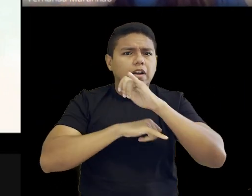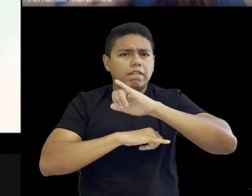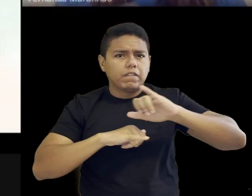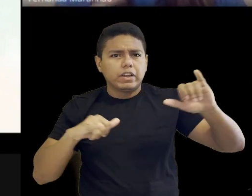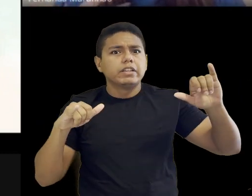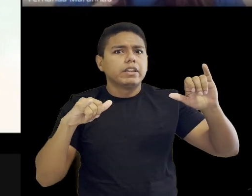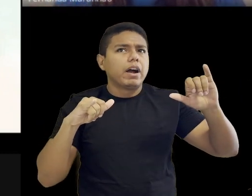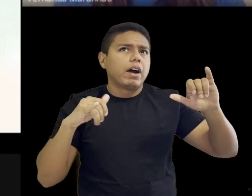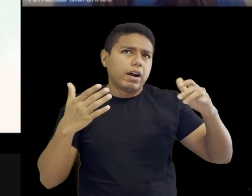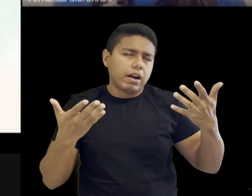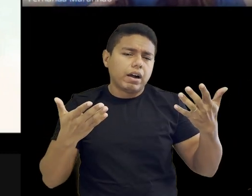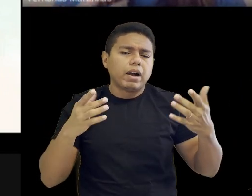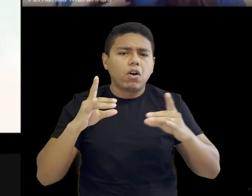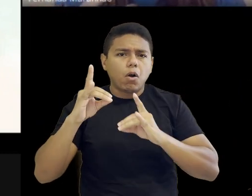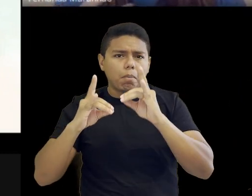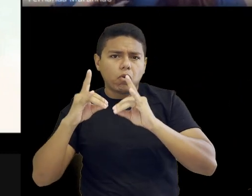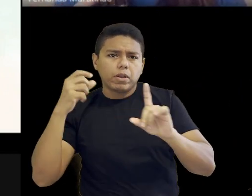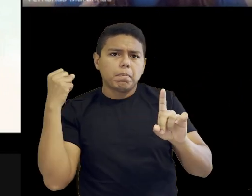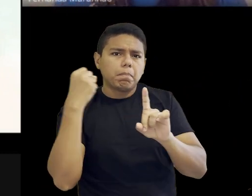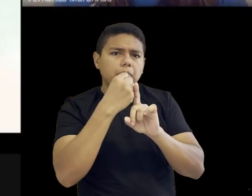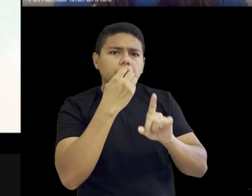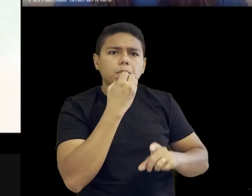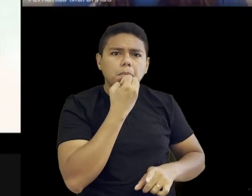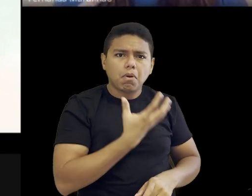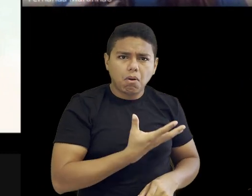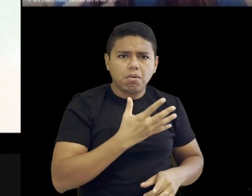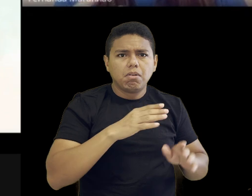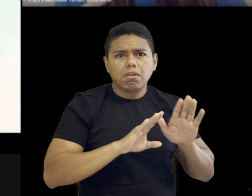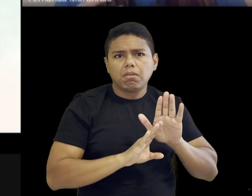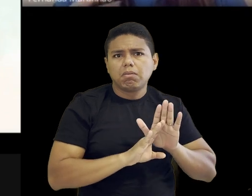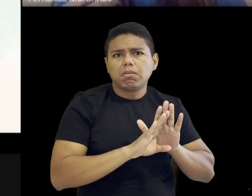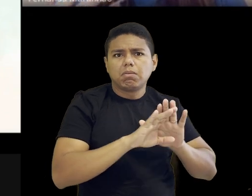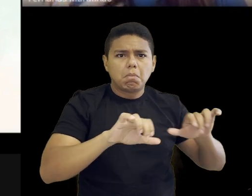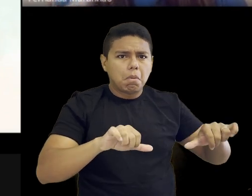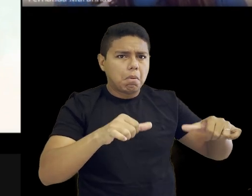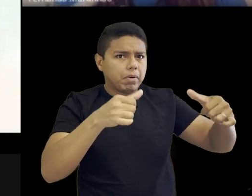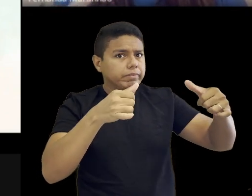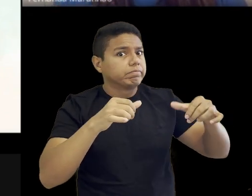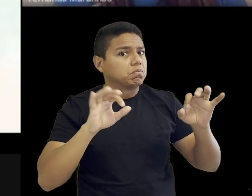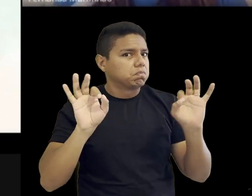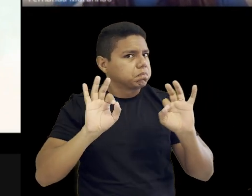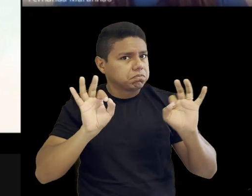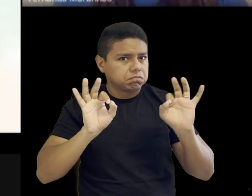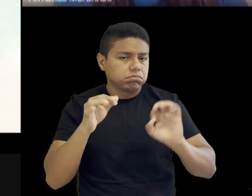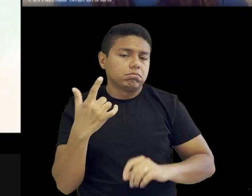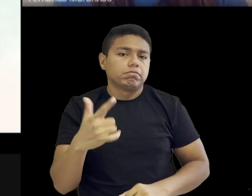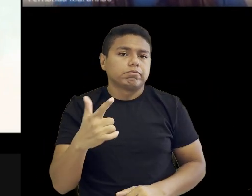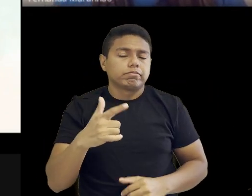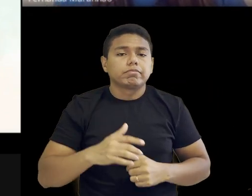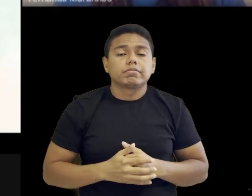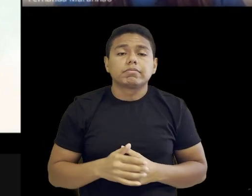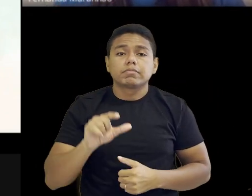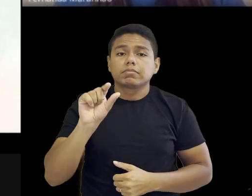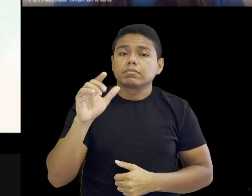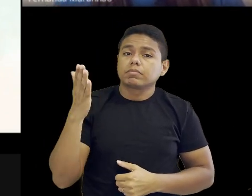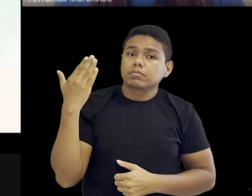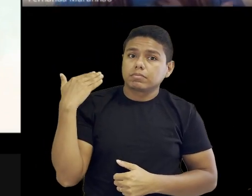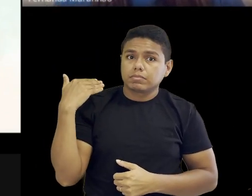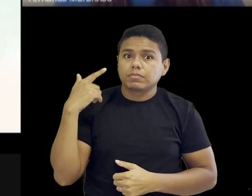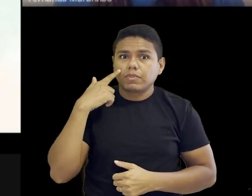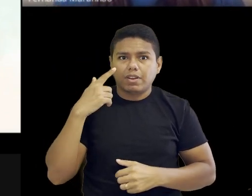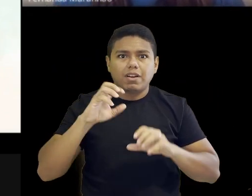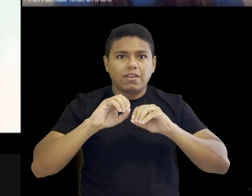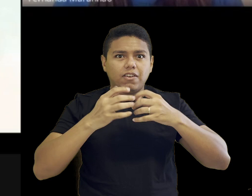progesterona tenha um bom impacto na melhora do prognóstico nas gestações em que acontece o hematoma. Recentemente,